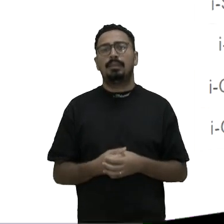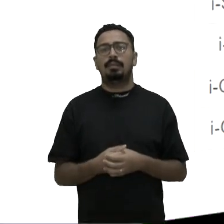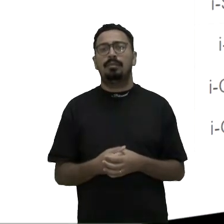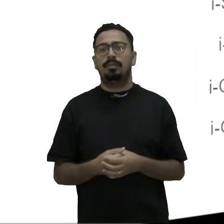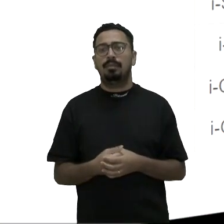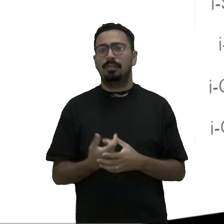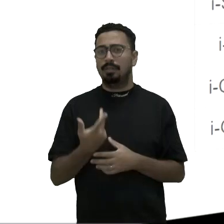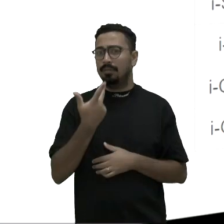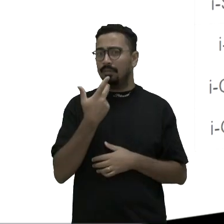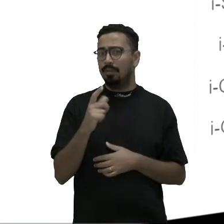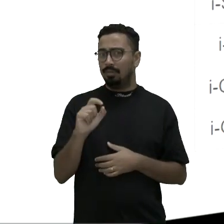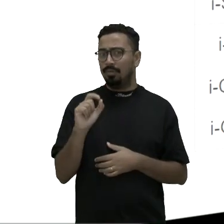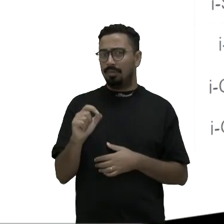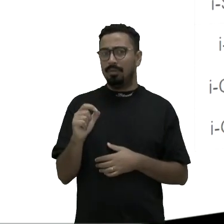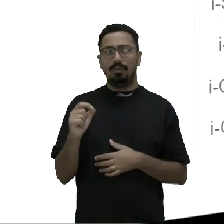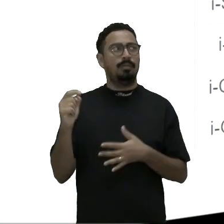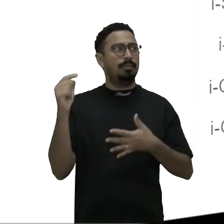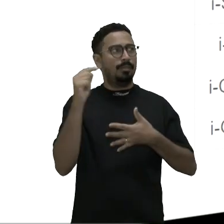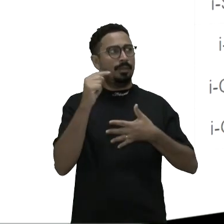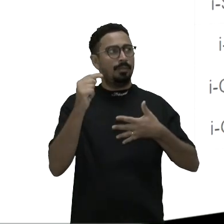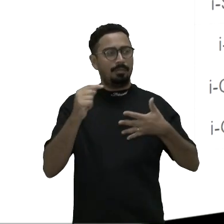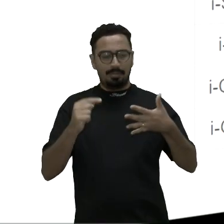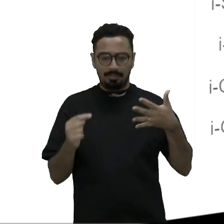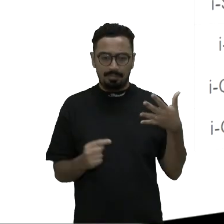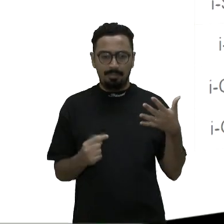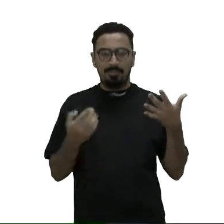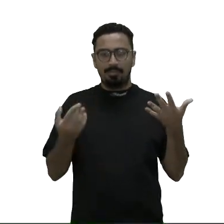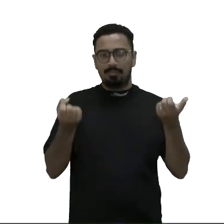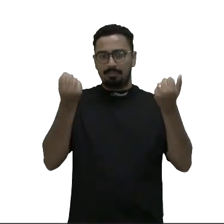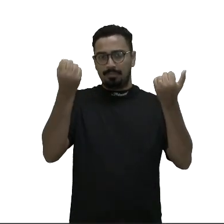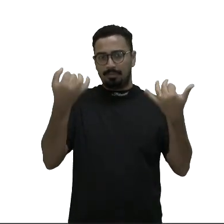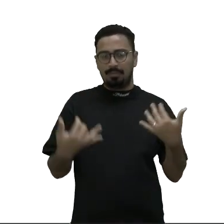dos índices um por um. Então, pode passar, por favor.